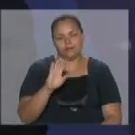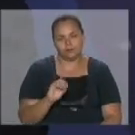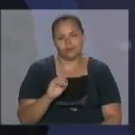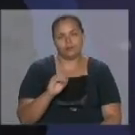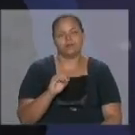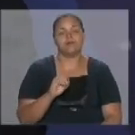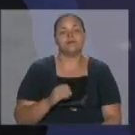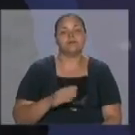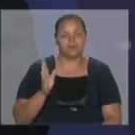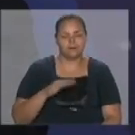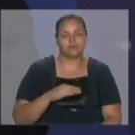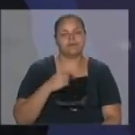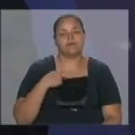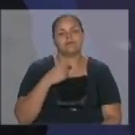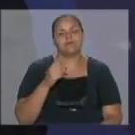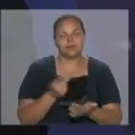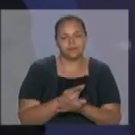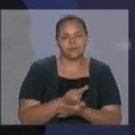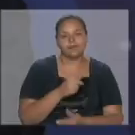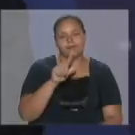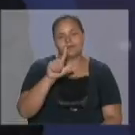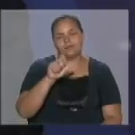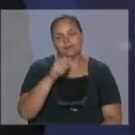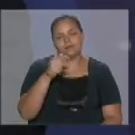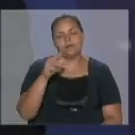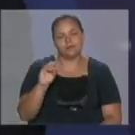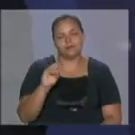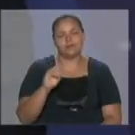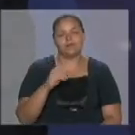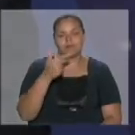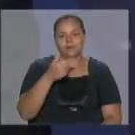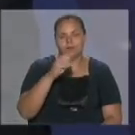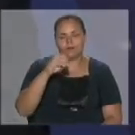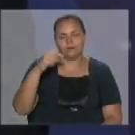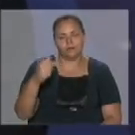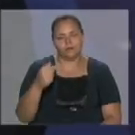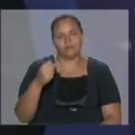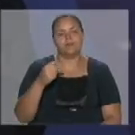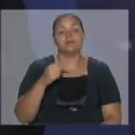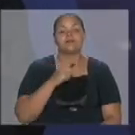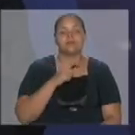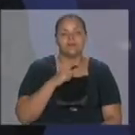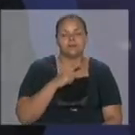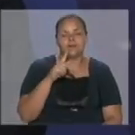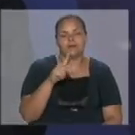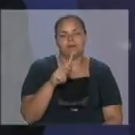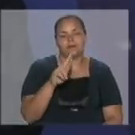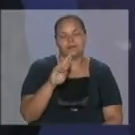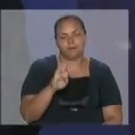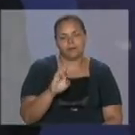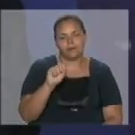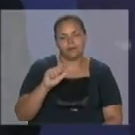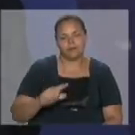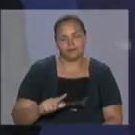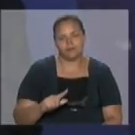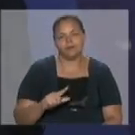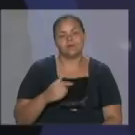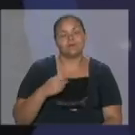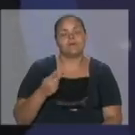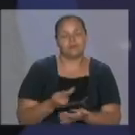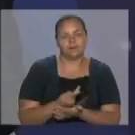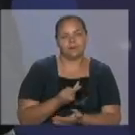Vem vindo, os leilões aconteceram, vem 2007, vem o pré-sal, né?